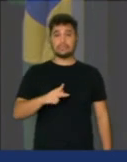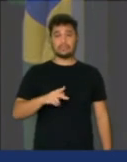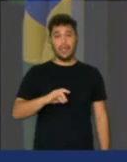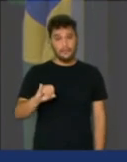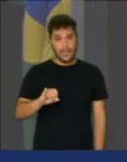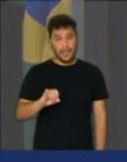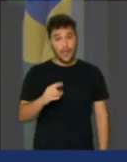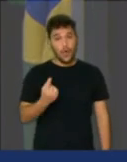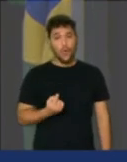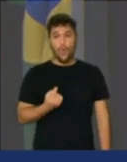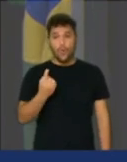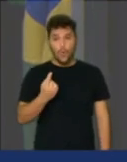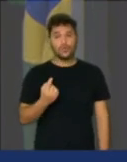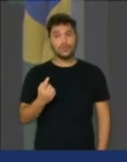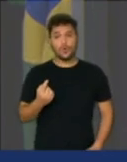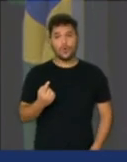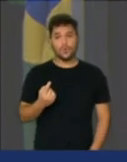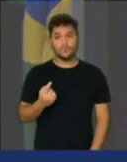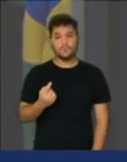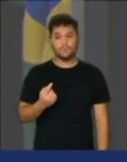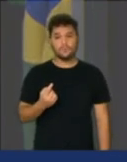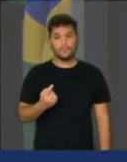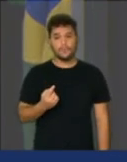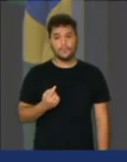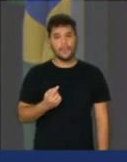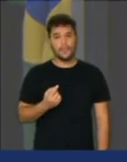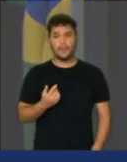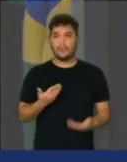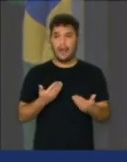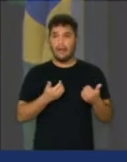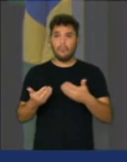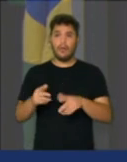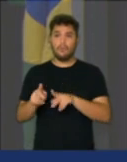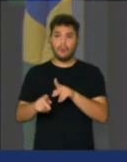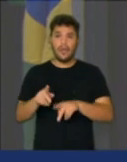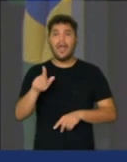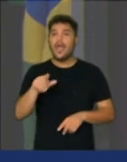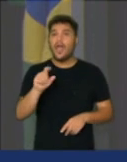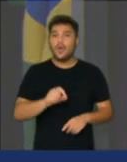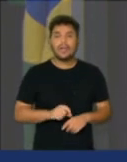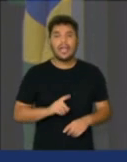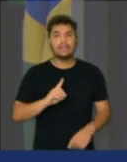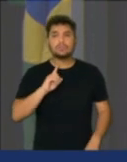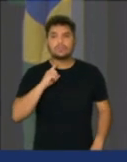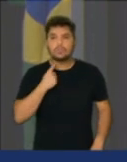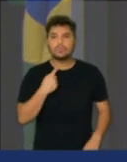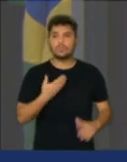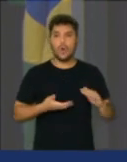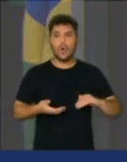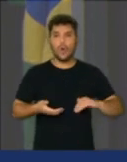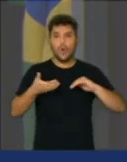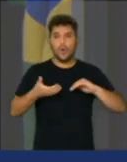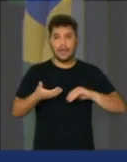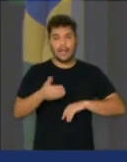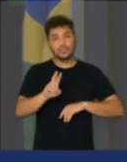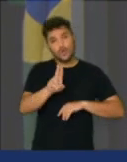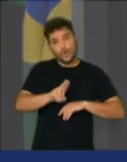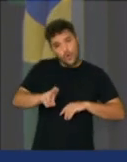o único saldo que tem para a população é a imagem manchada do Congresso Nacional usando